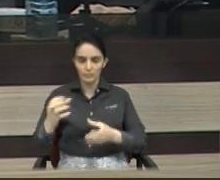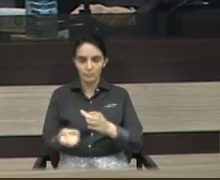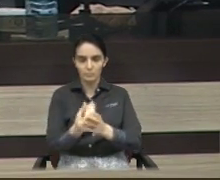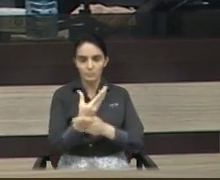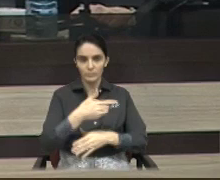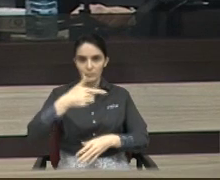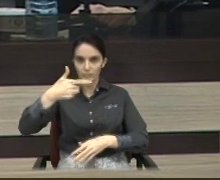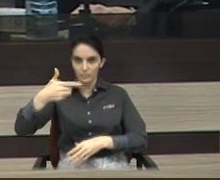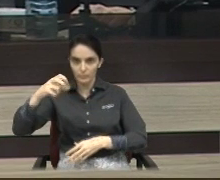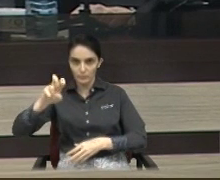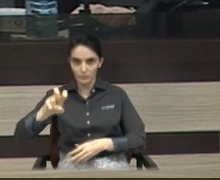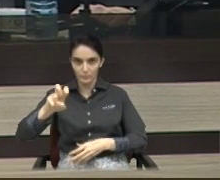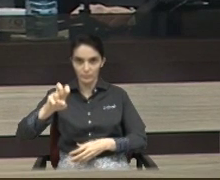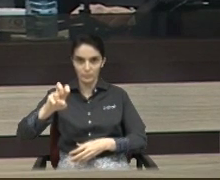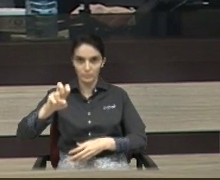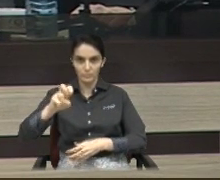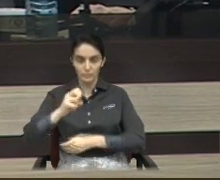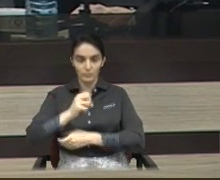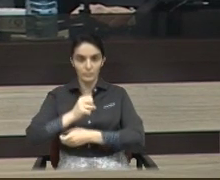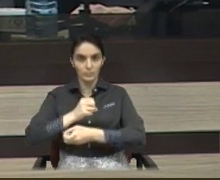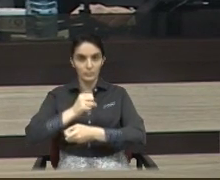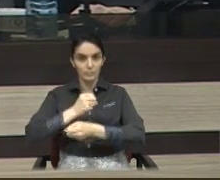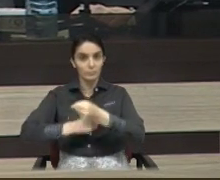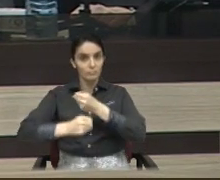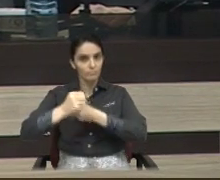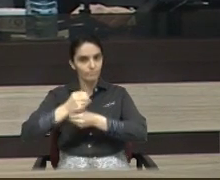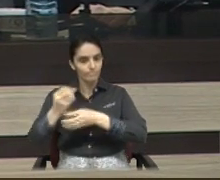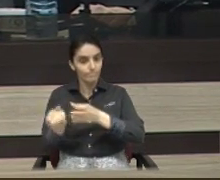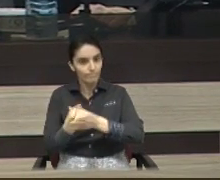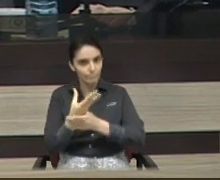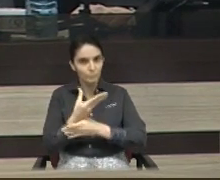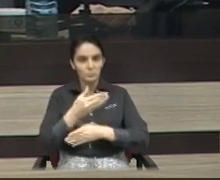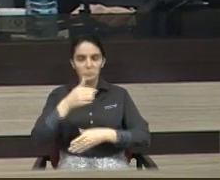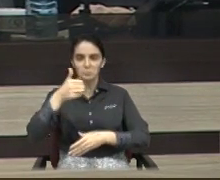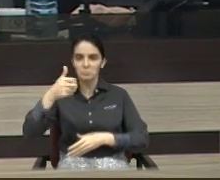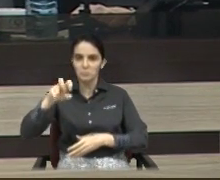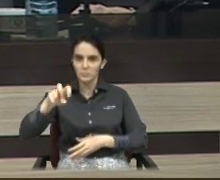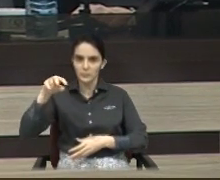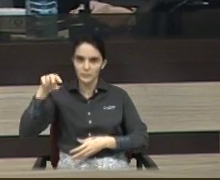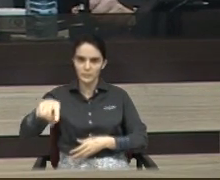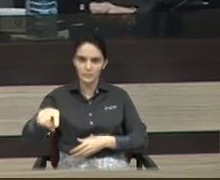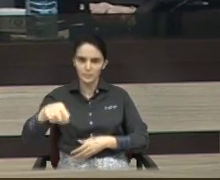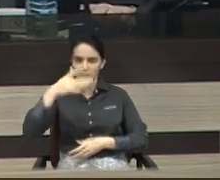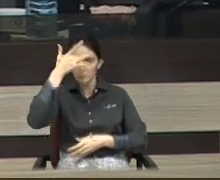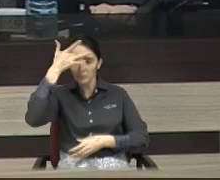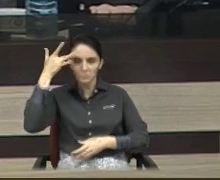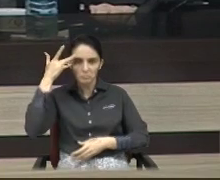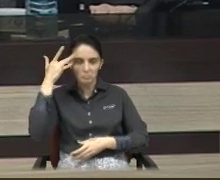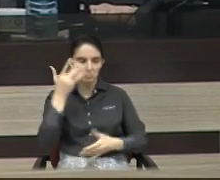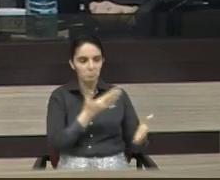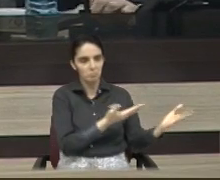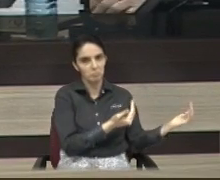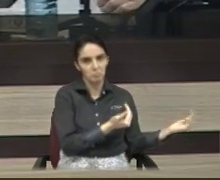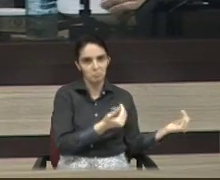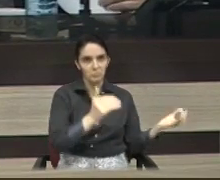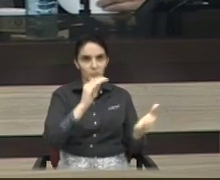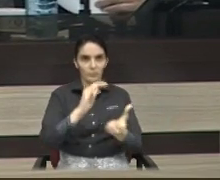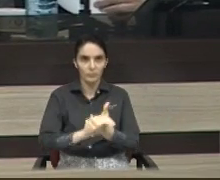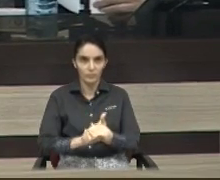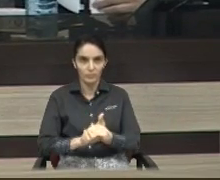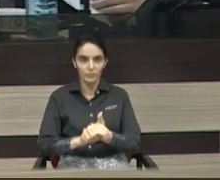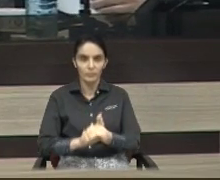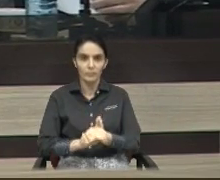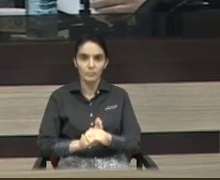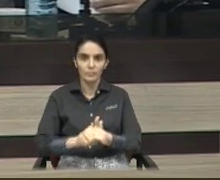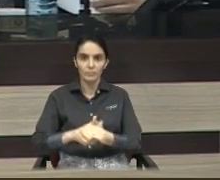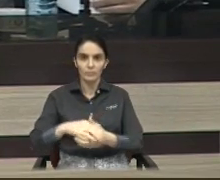de existência, com a participação de mais de 15 mil pessoas, entre jovens e casais, no município